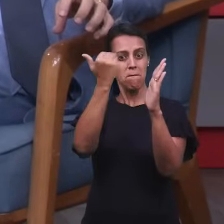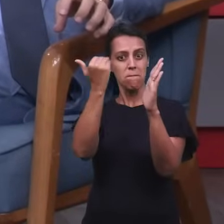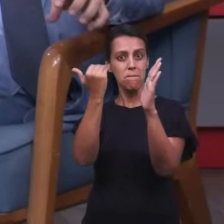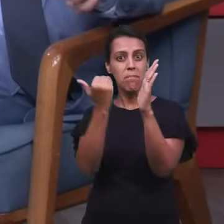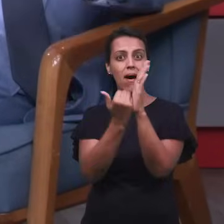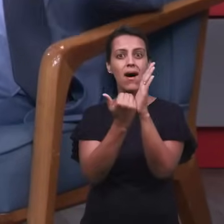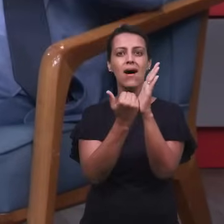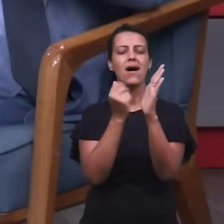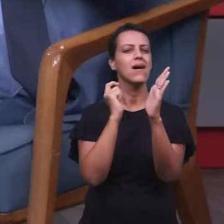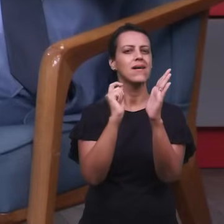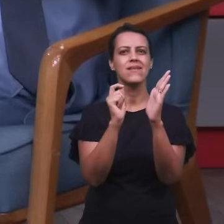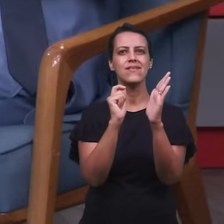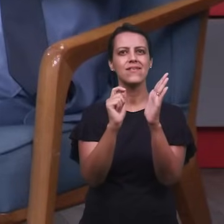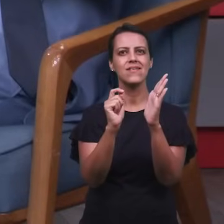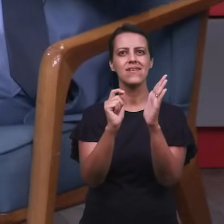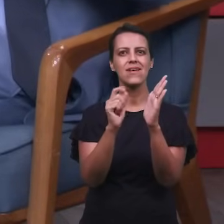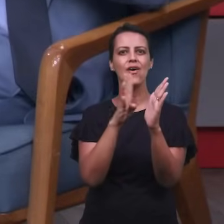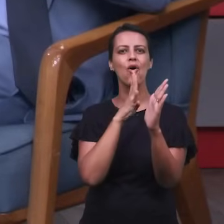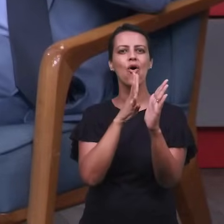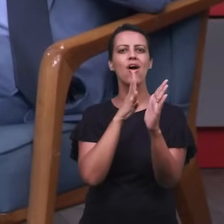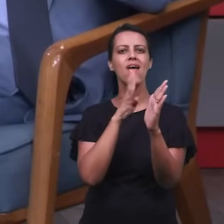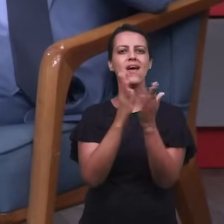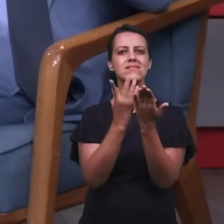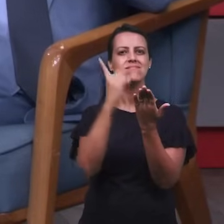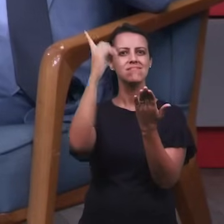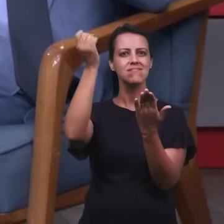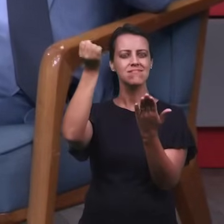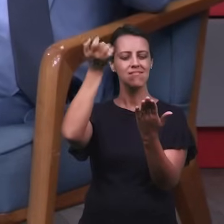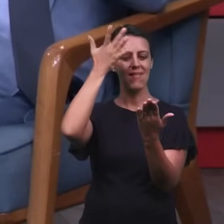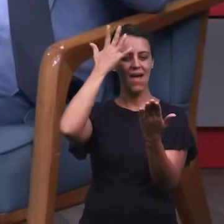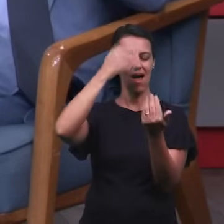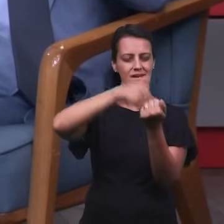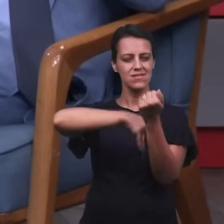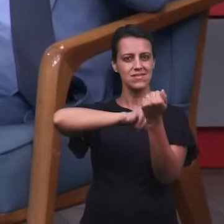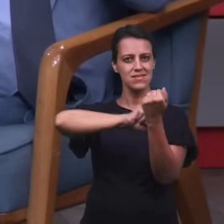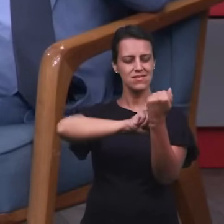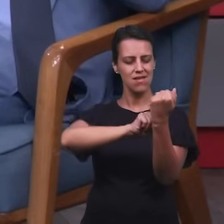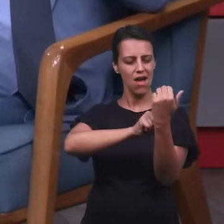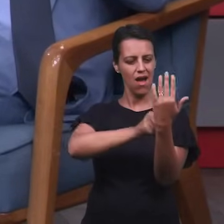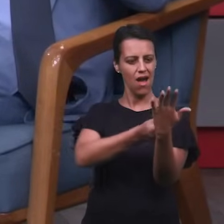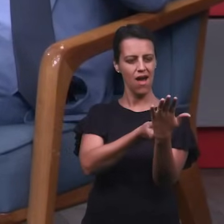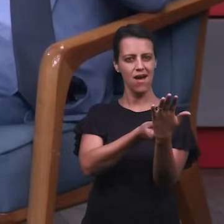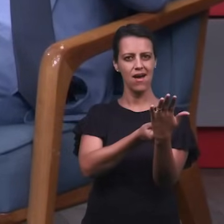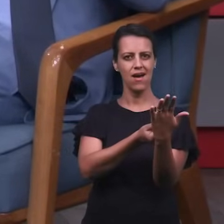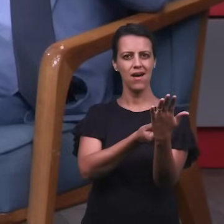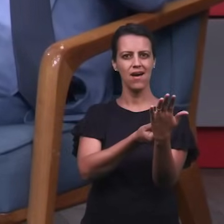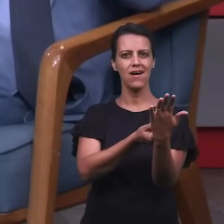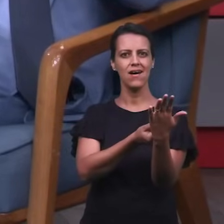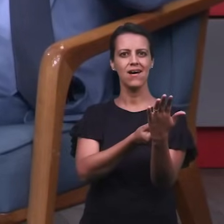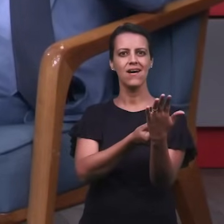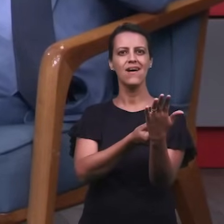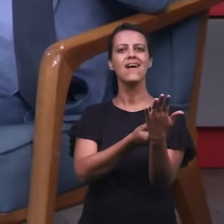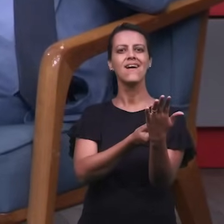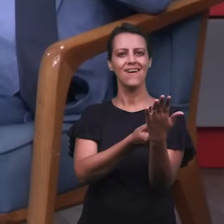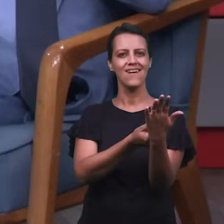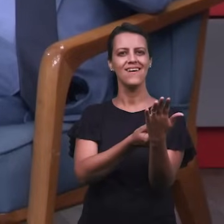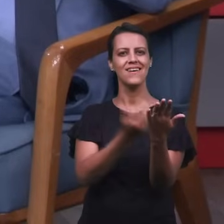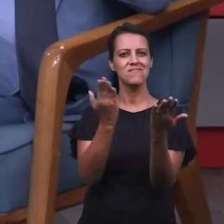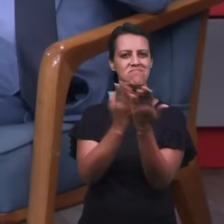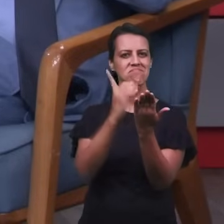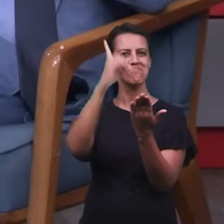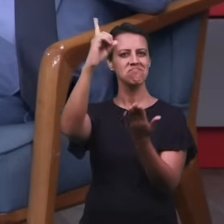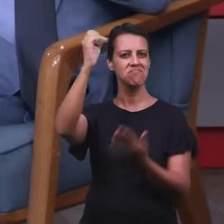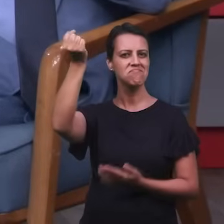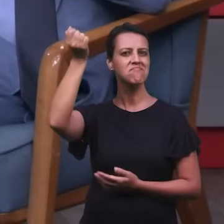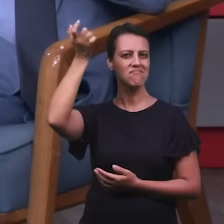nos leva à palavra, nós entramos na palavra e alcançamos o mistério que está na palavra. Qual era o mistério?